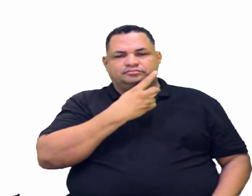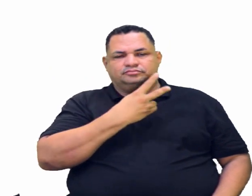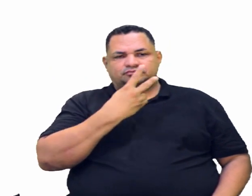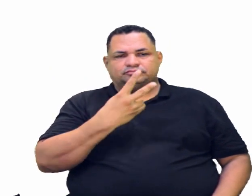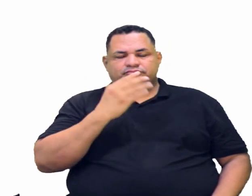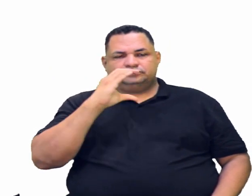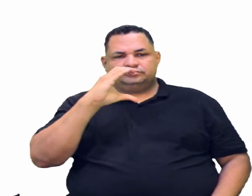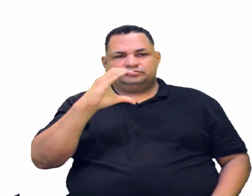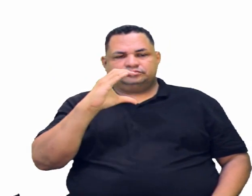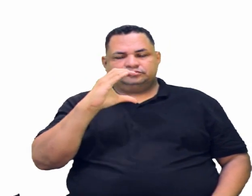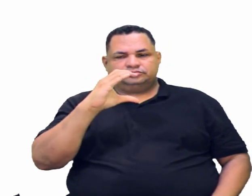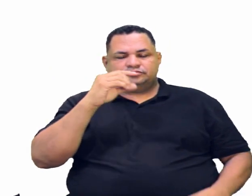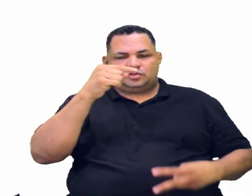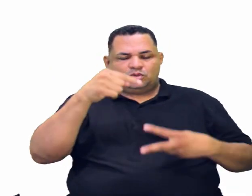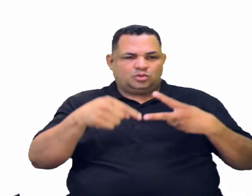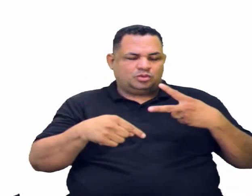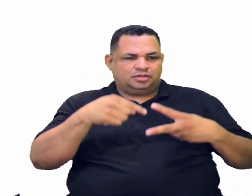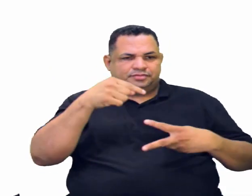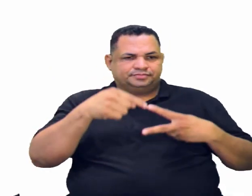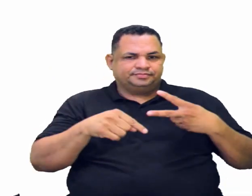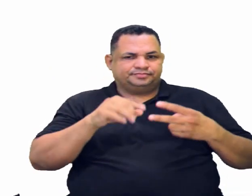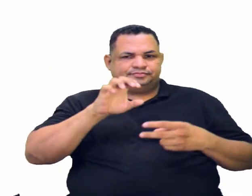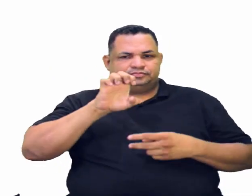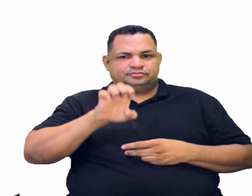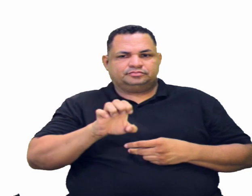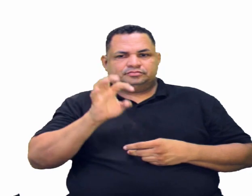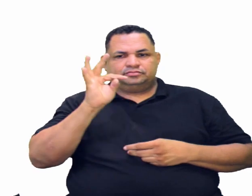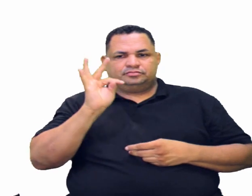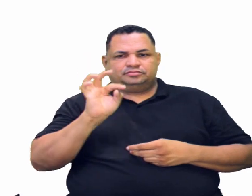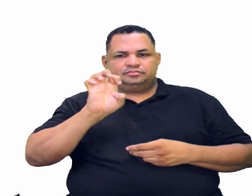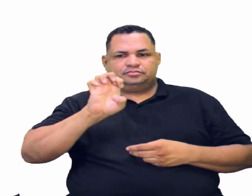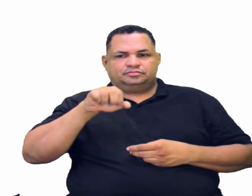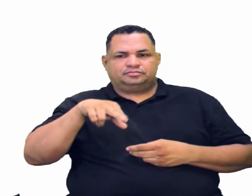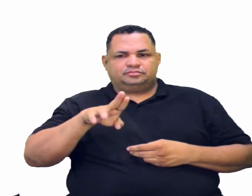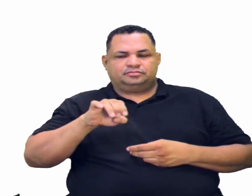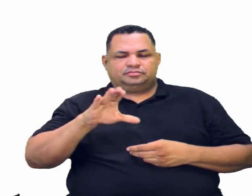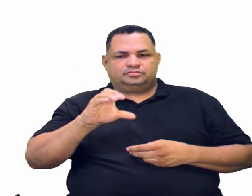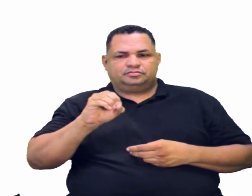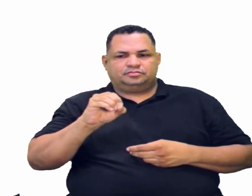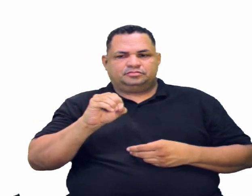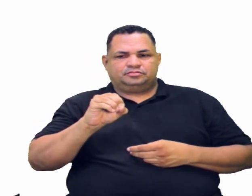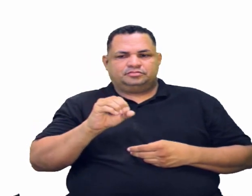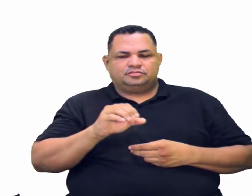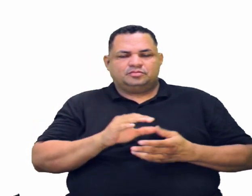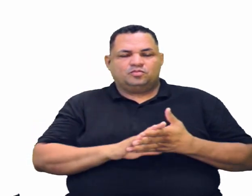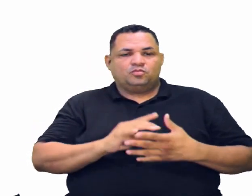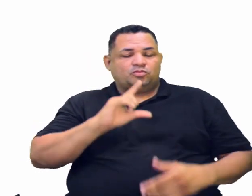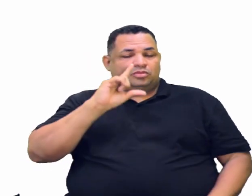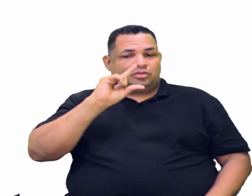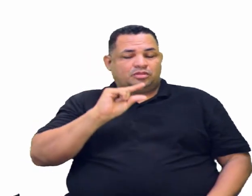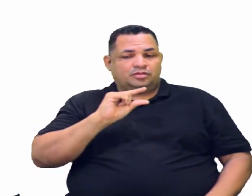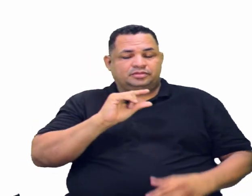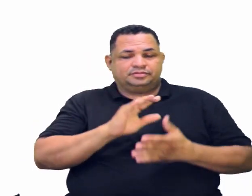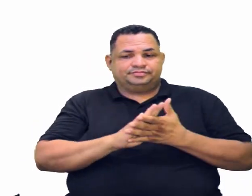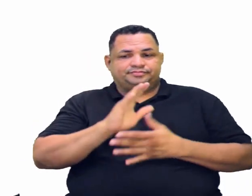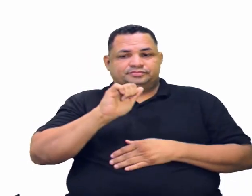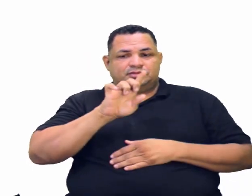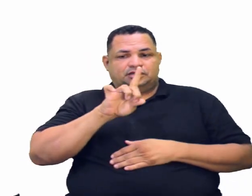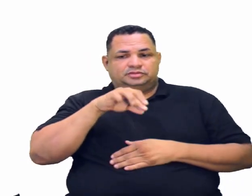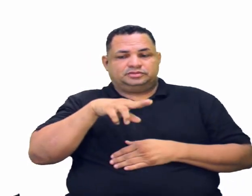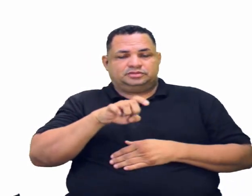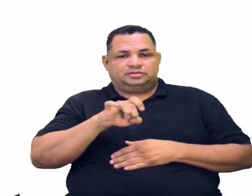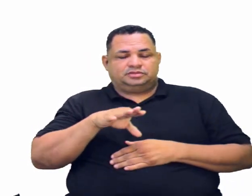carbonos, uma ligação dupla, é o eteno. O eteno, que é o menor dos nossos alcenos,